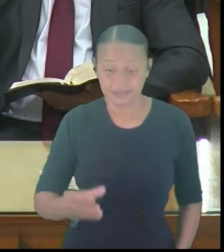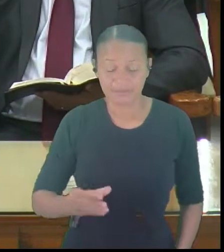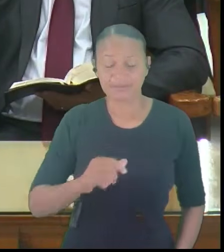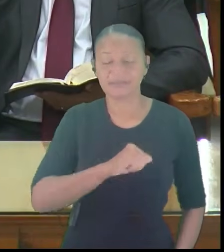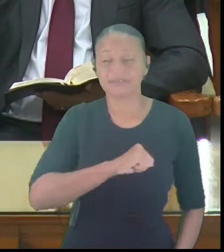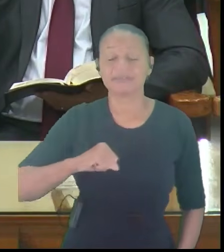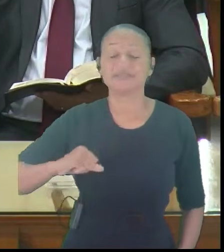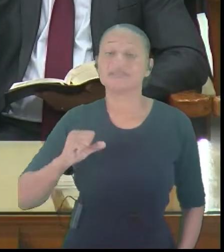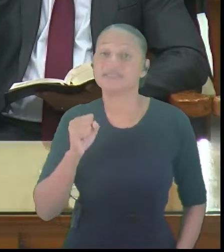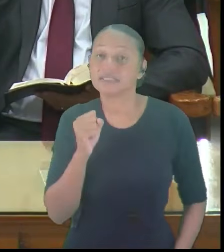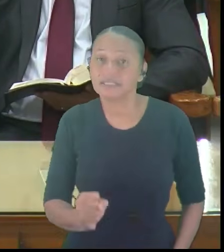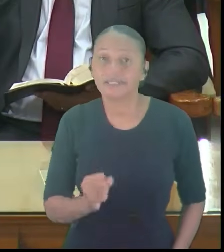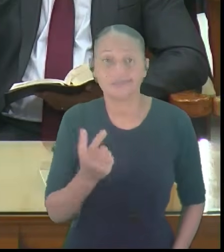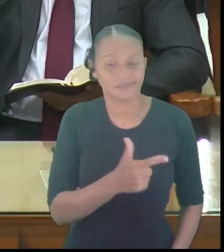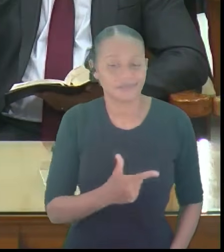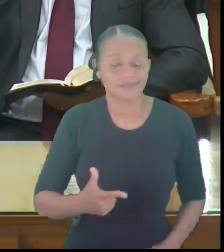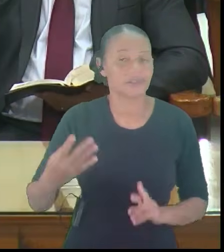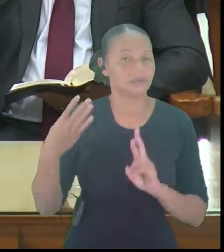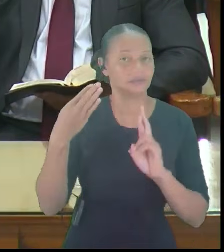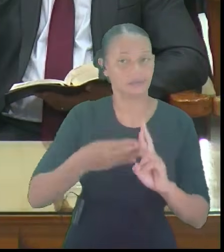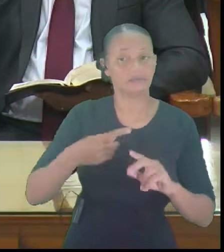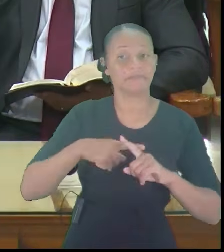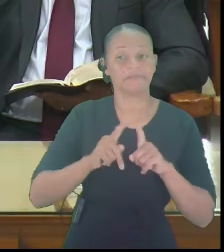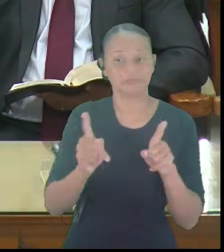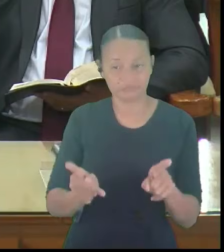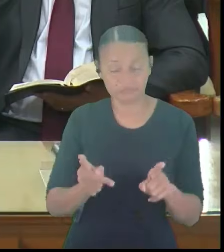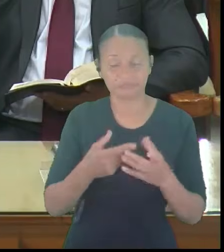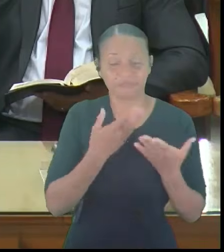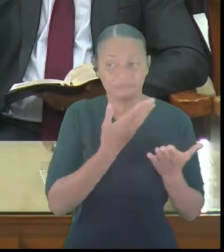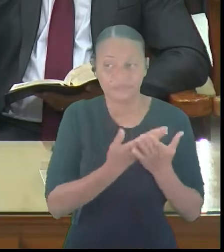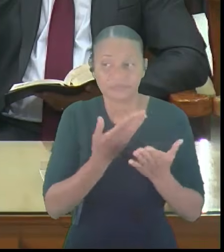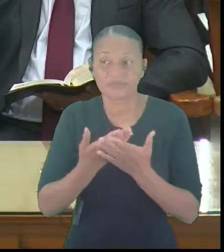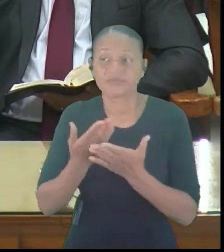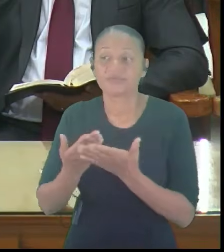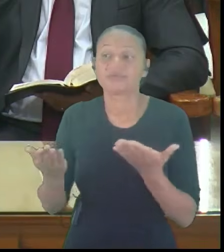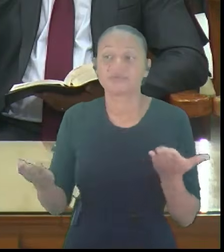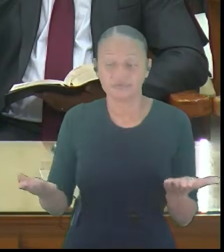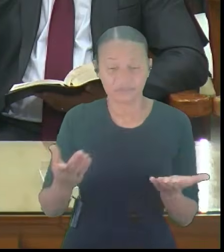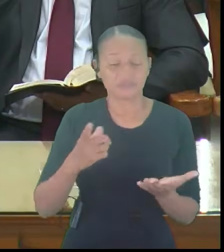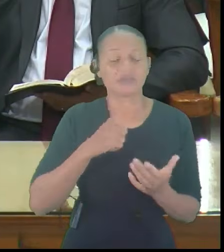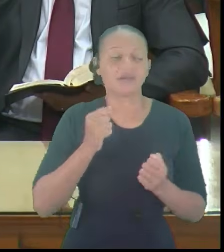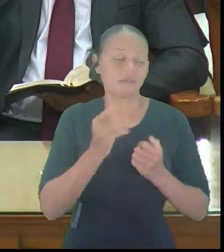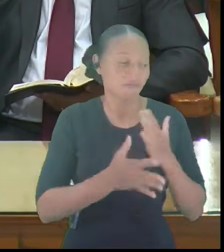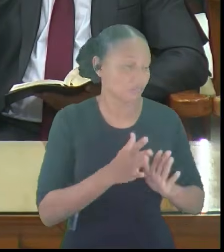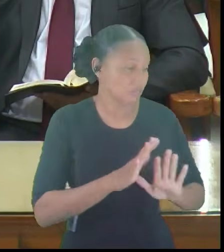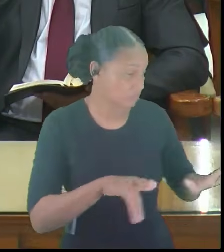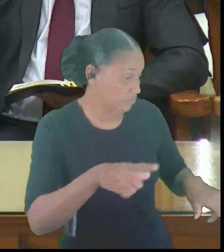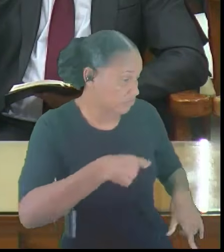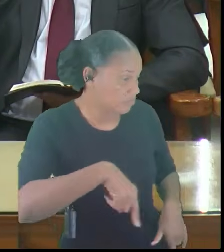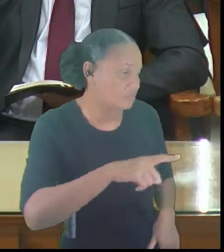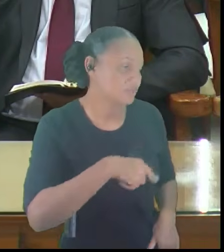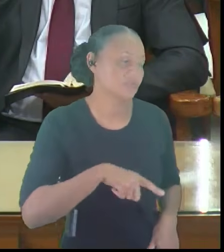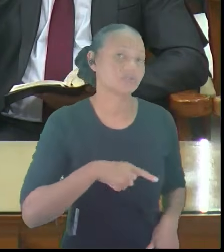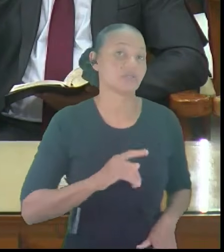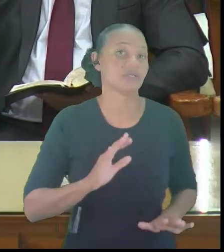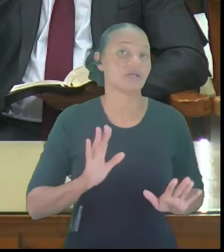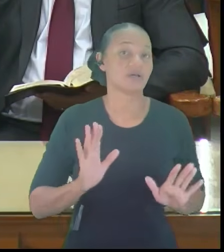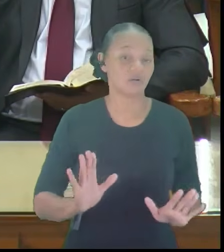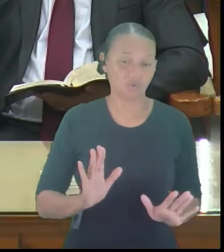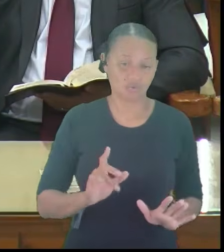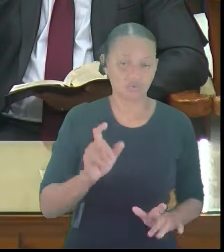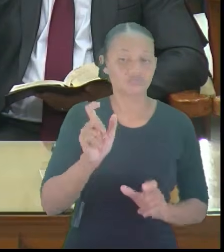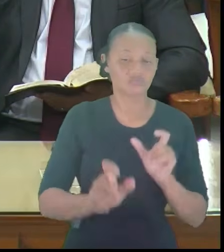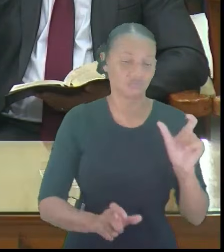há referência, mas os estudiosos creem que por inferência, Anás e Caifás disseram, olha, a gente tolera os